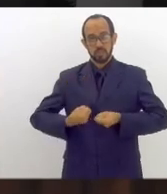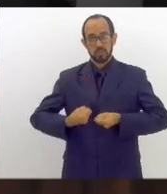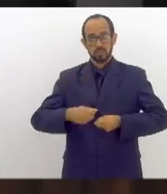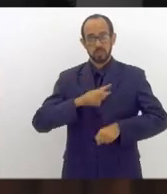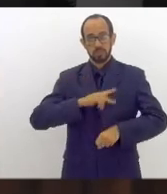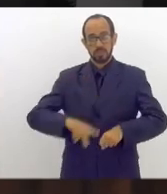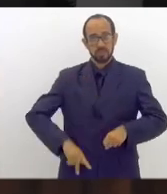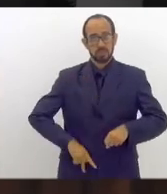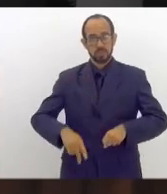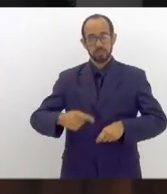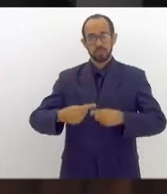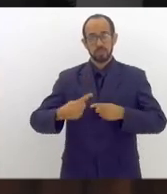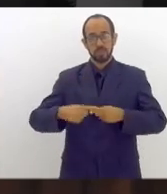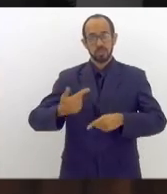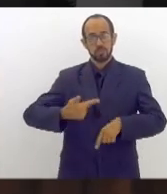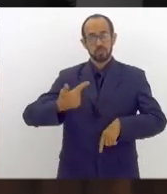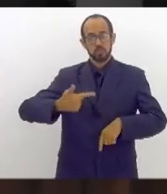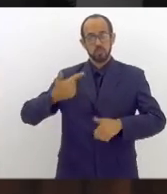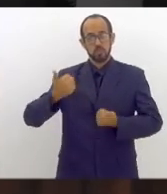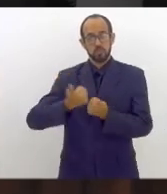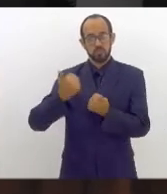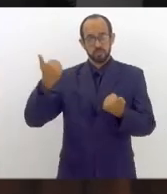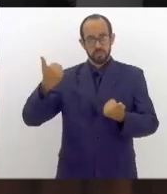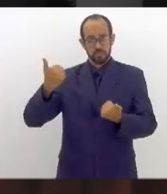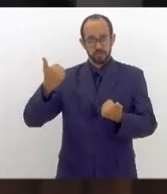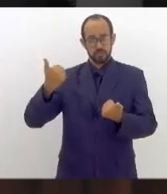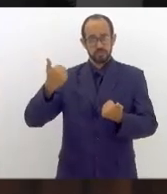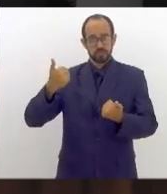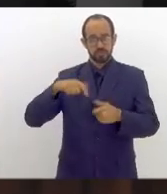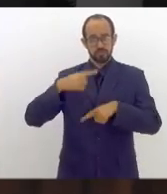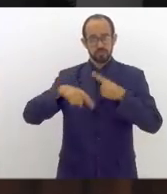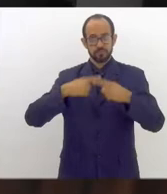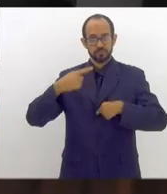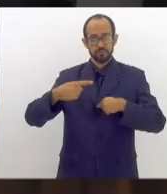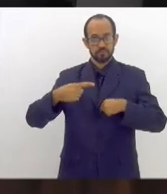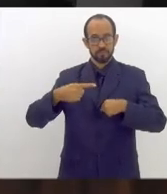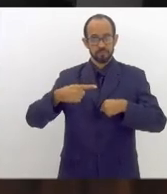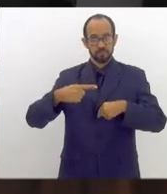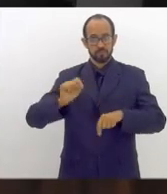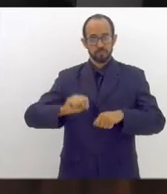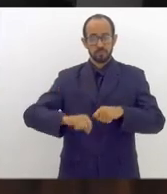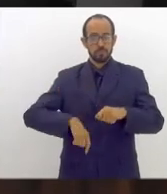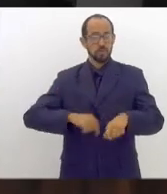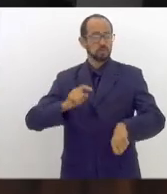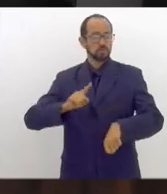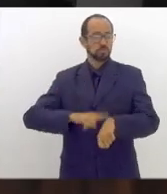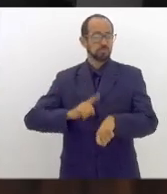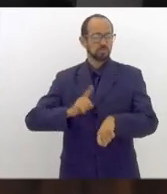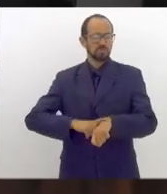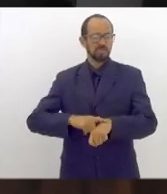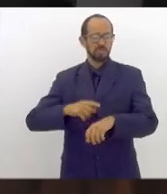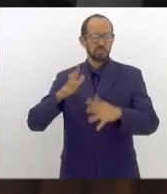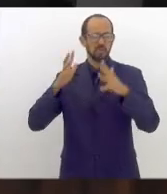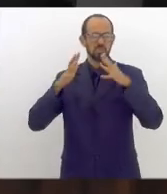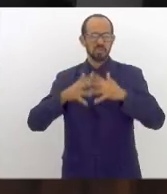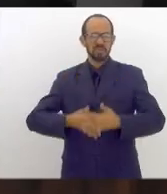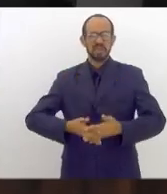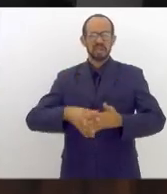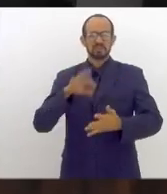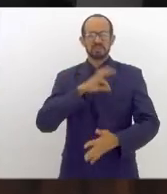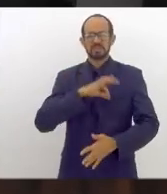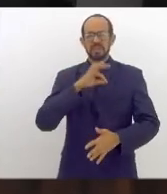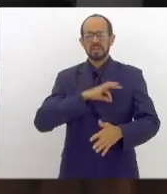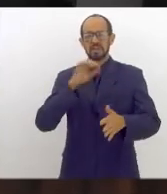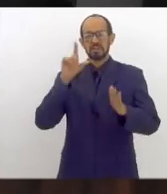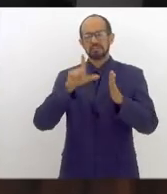eu era o segundo vice depois passado período difícil dos salários atrasados três quatro meses